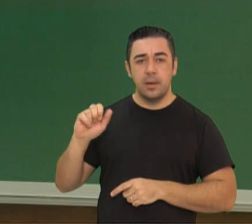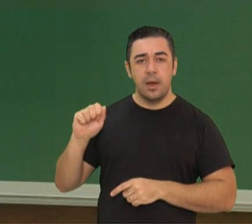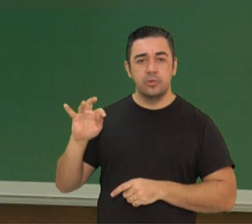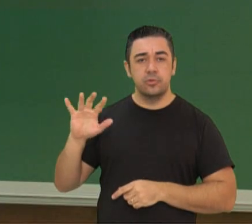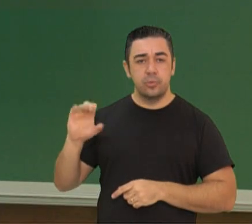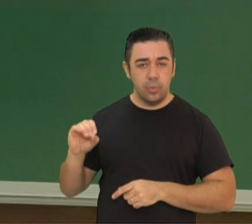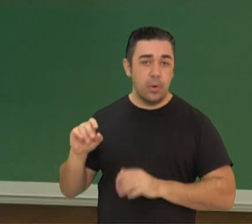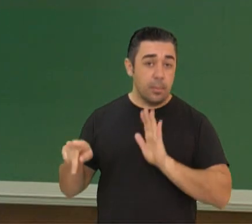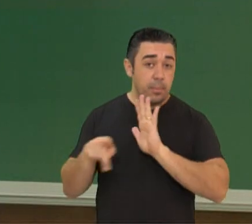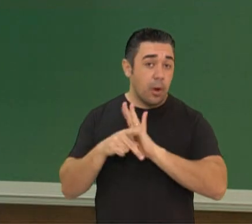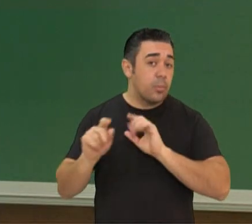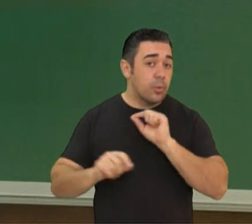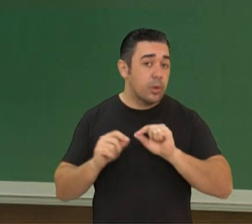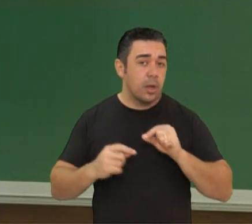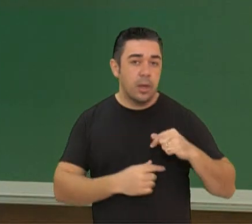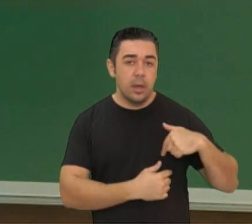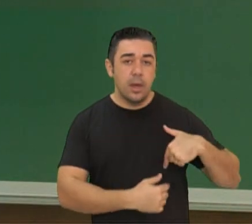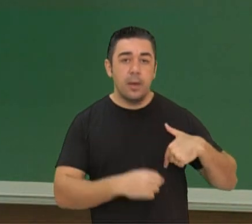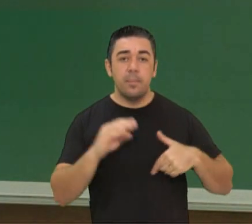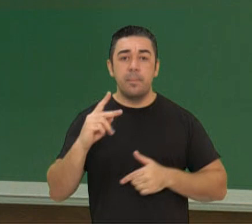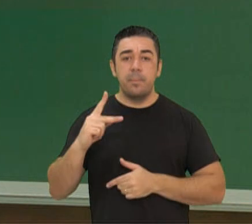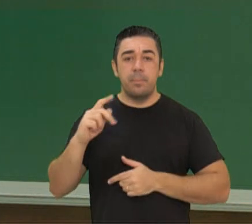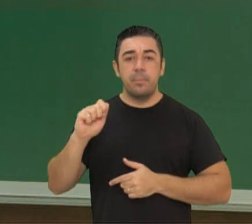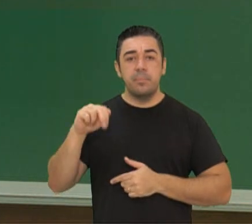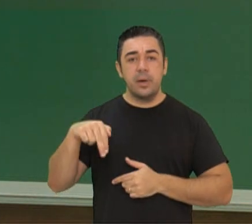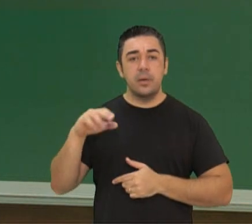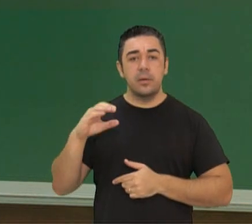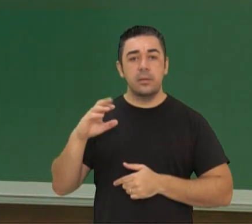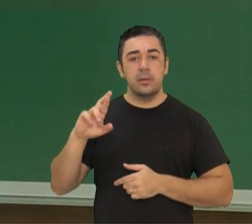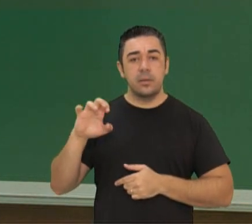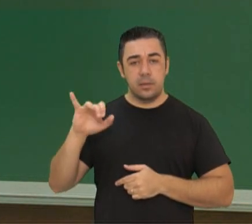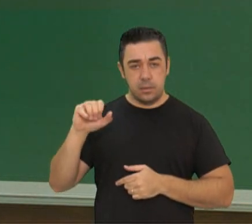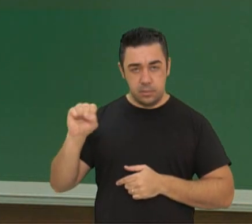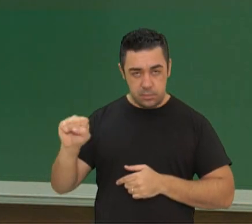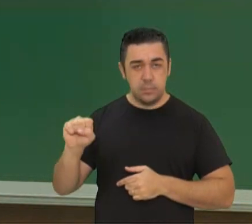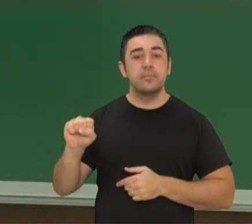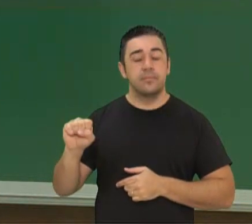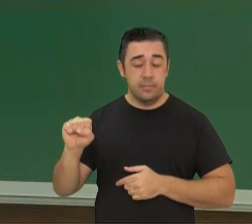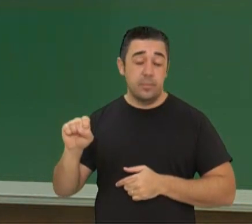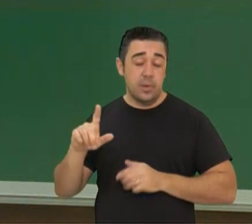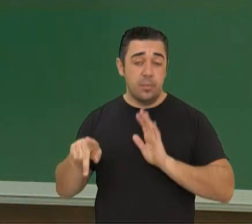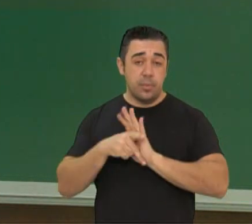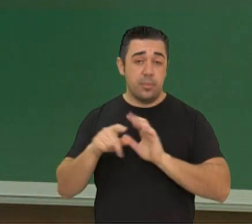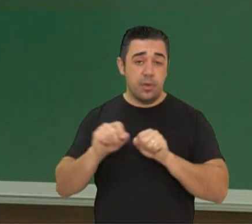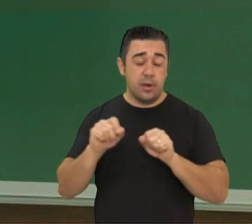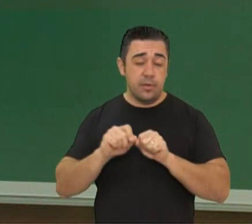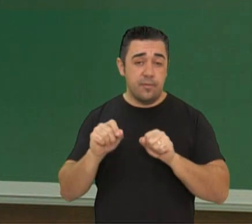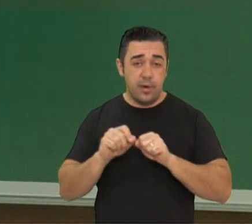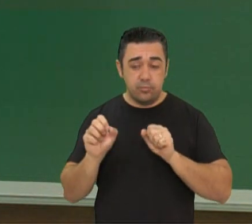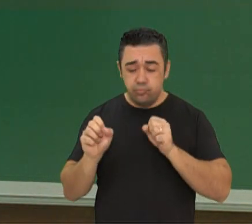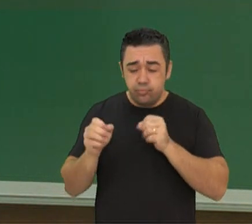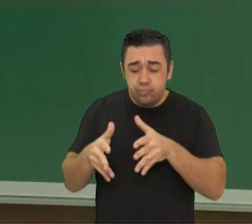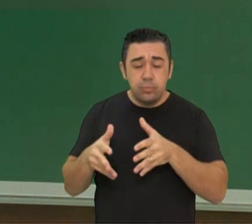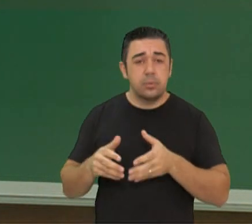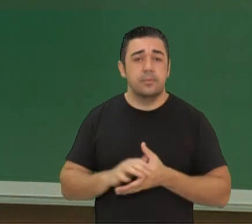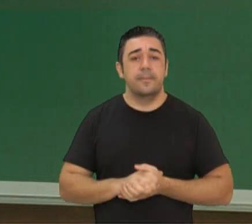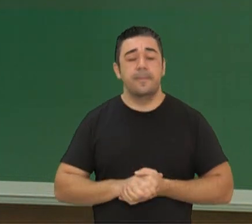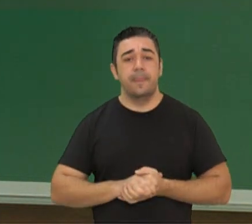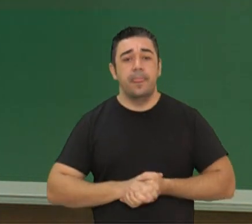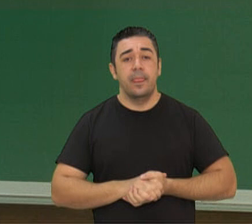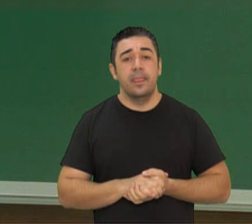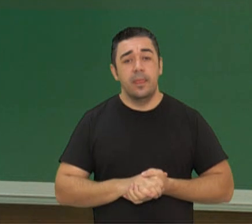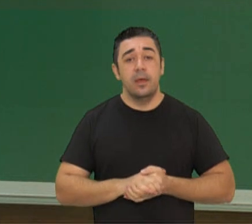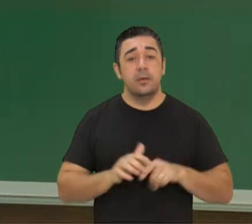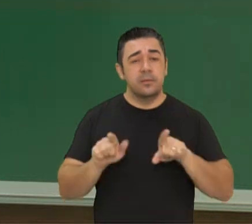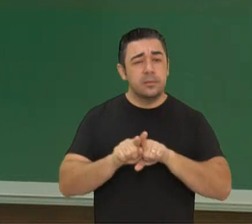já diz, pancreático, lembra pâncreas, não é? Porque é o pâncreas que produz esse suco, tá? E